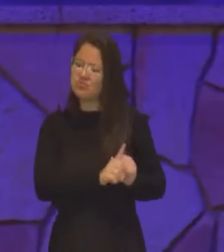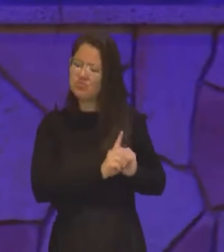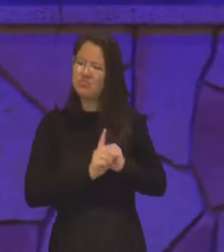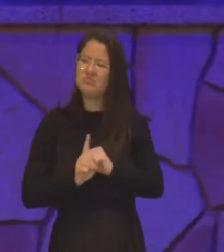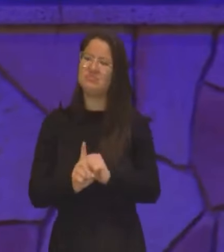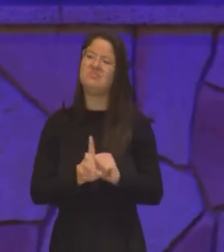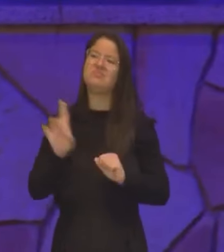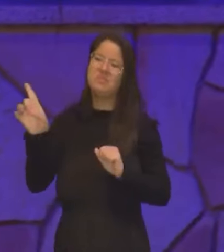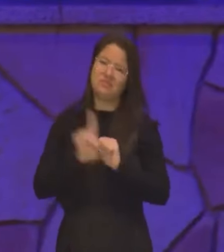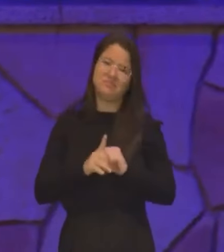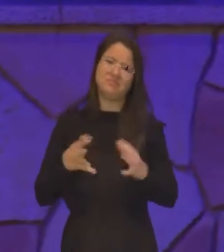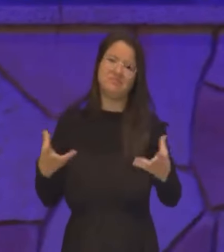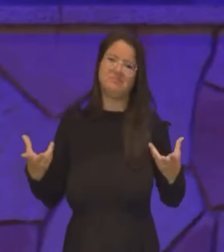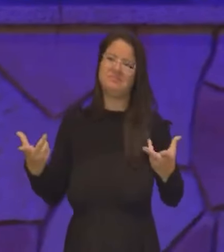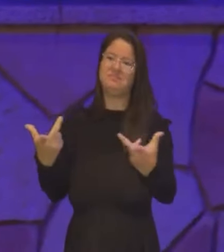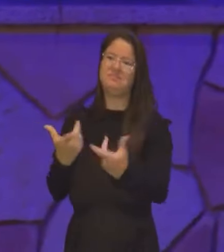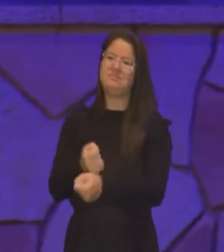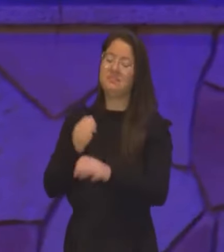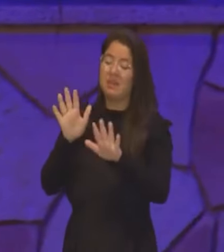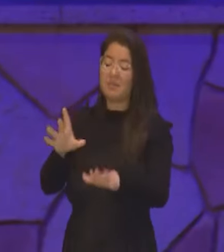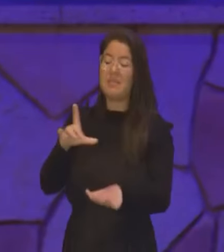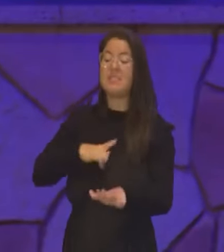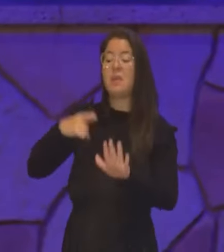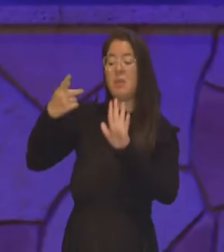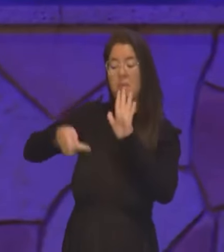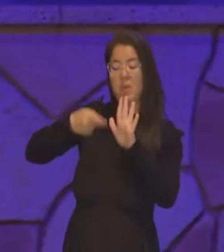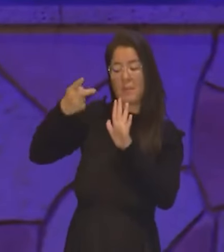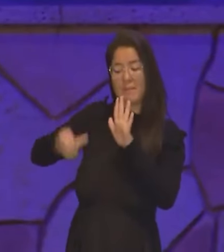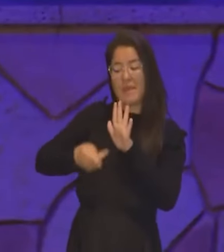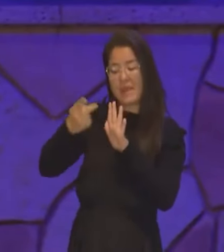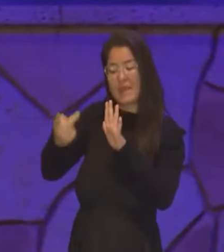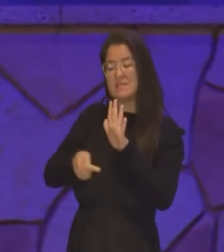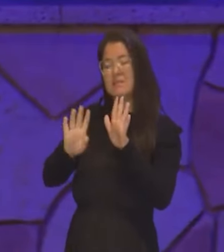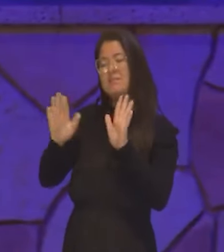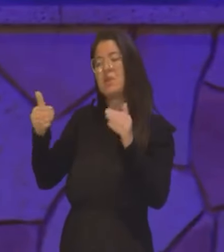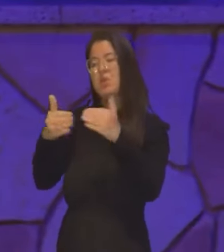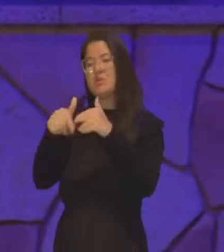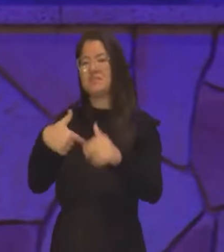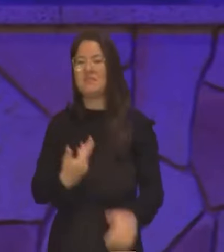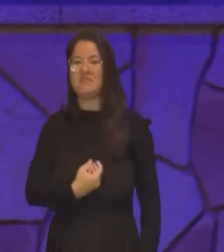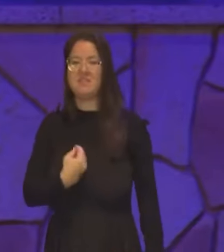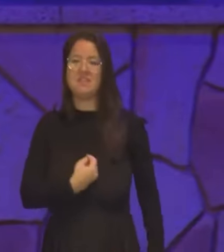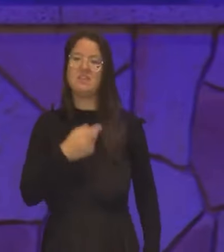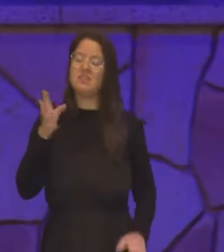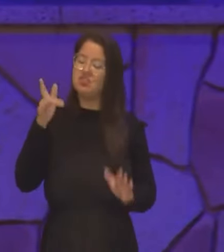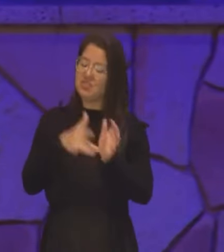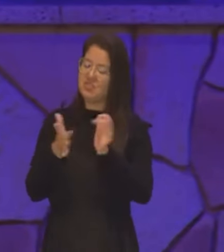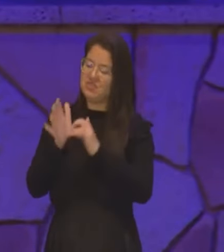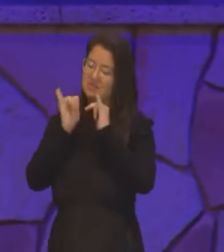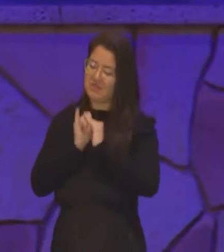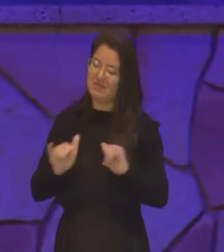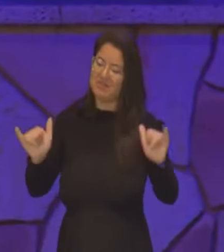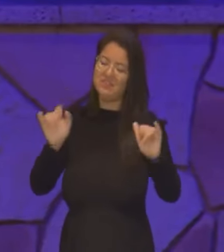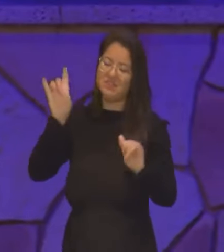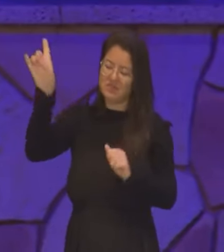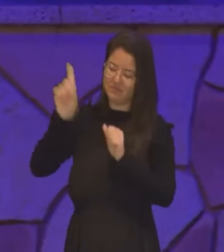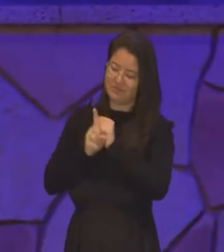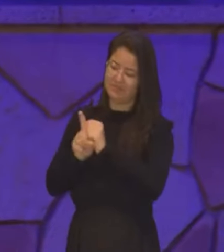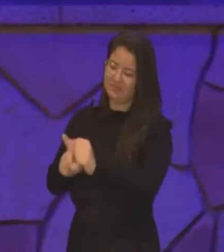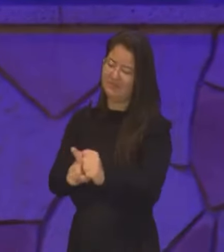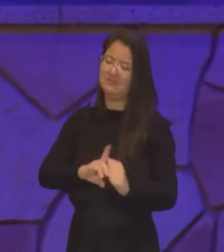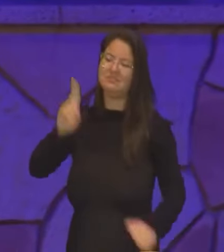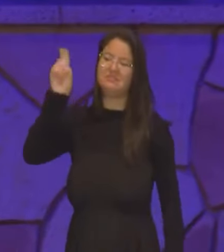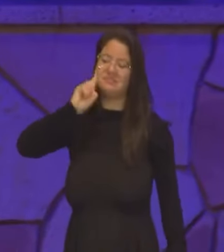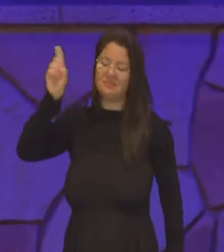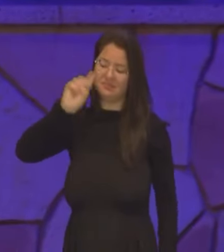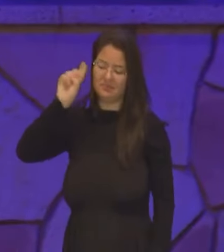presença maravilhosa de Deus, mas há uma promessa sobre as nossas vidas e o próprio Jesus disse que Ele estará conosco